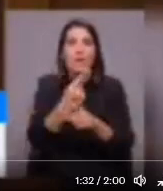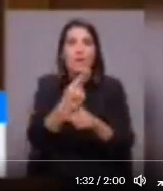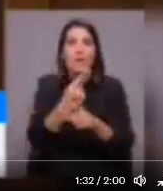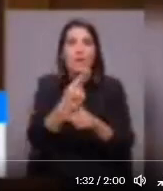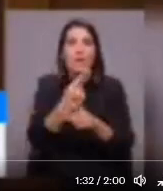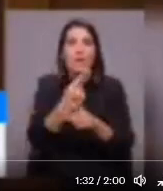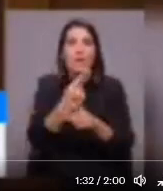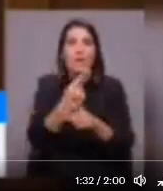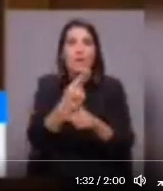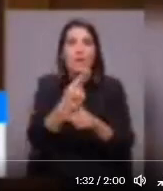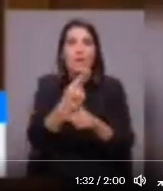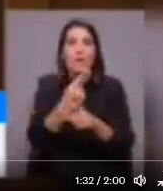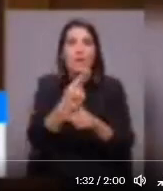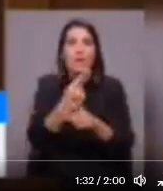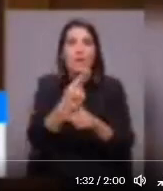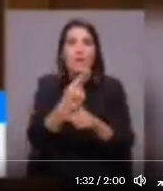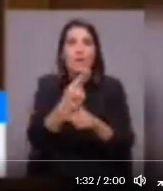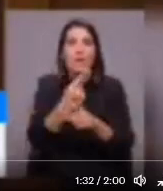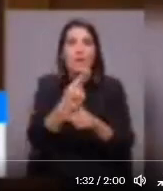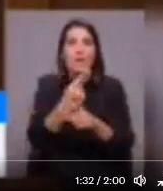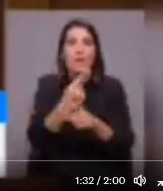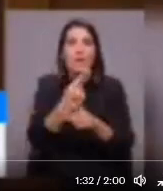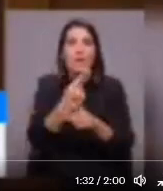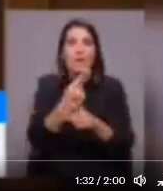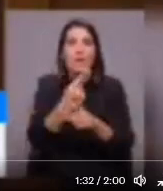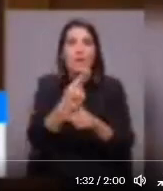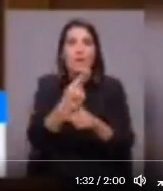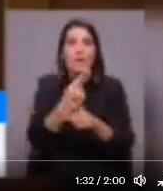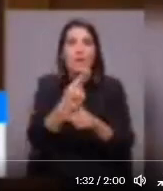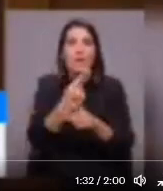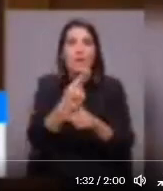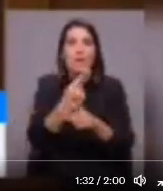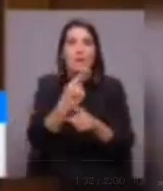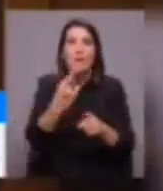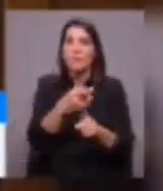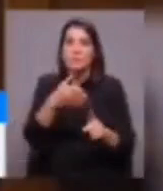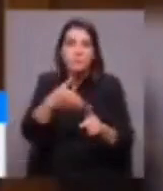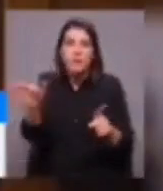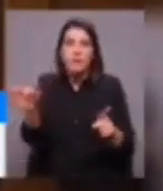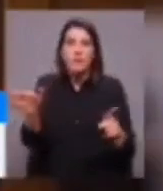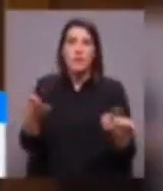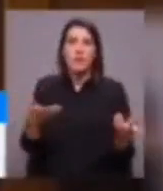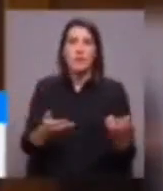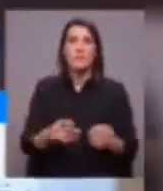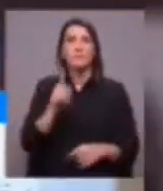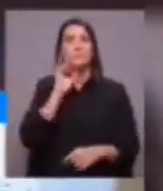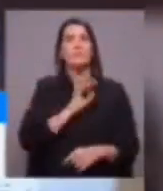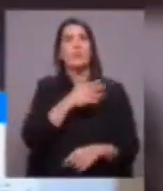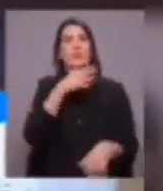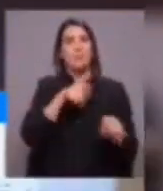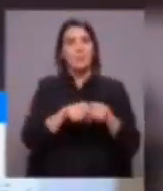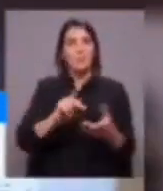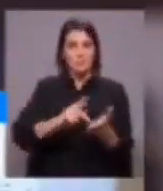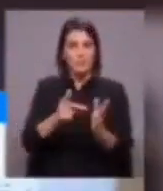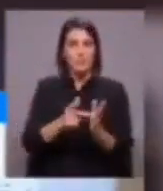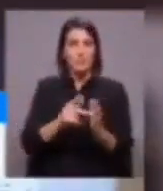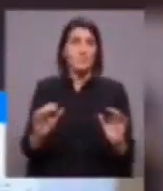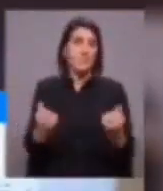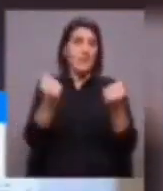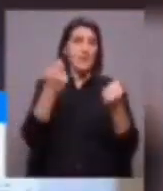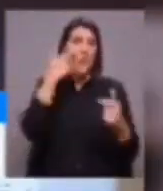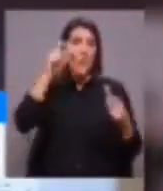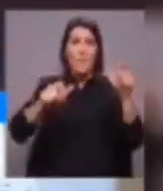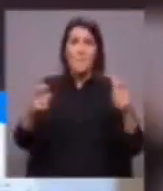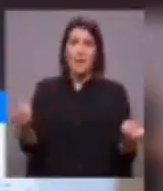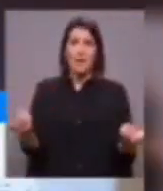ou uma quantidade distorcida de trabalhos qualquer uma delas me parece correto assim eu Ministro a senhora Deputado esta tecnologias de salvar uma espécie humana